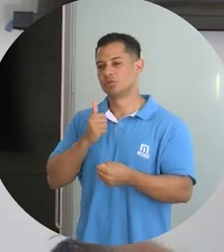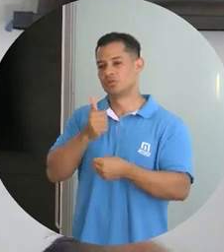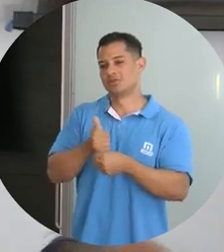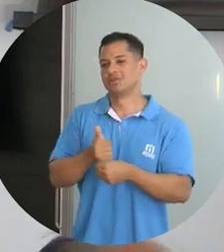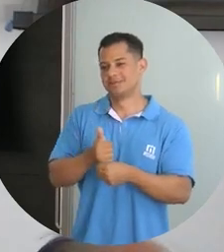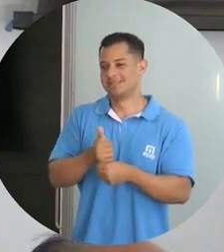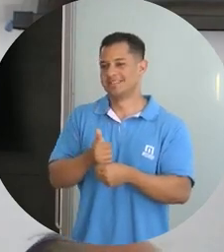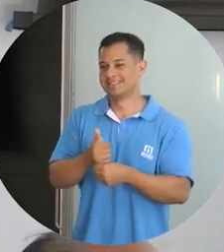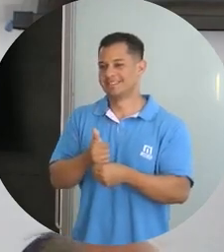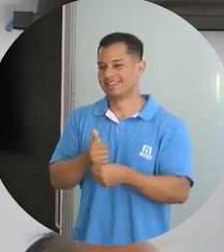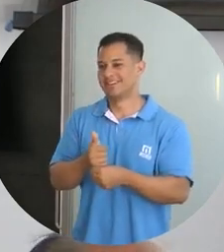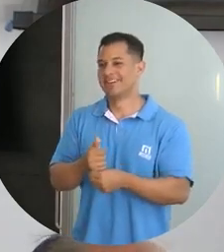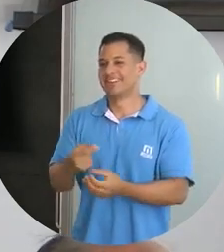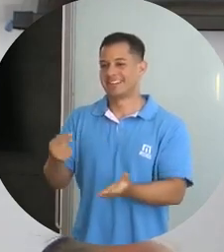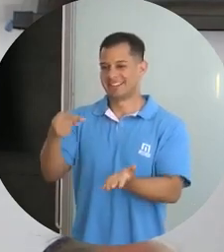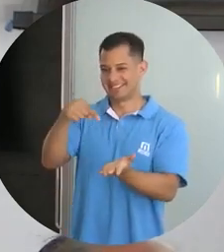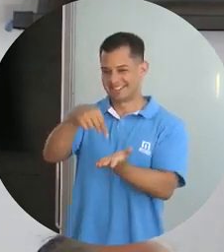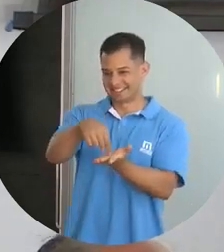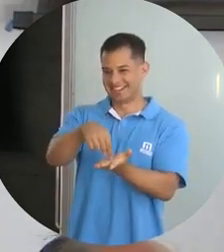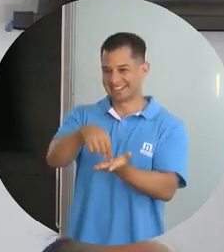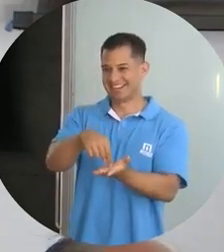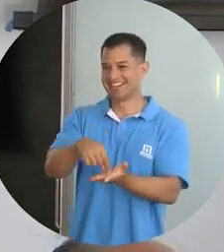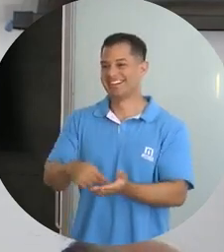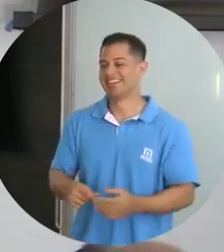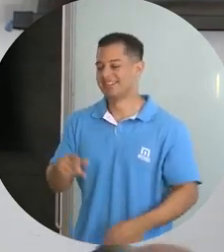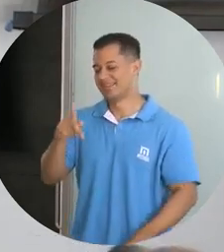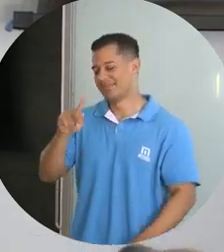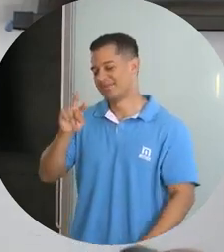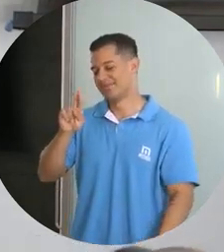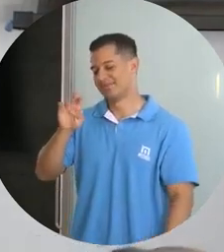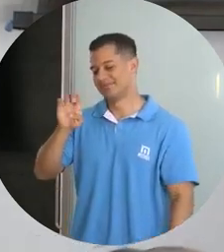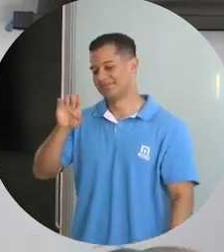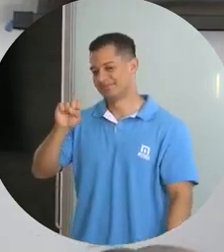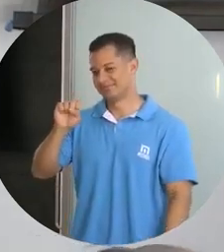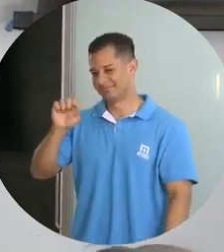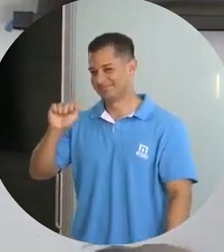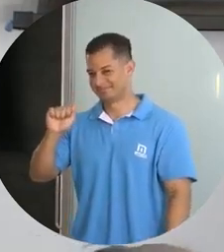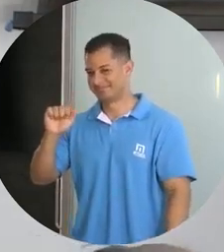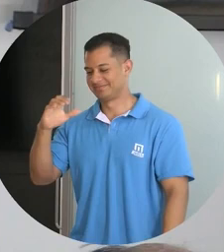da estaca por pressa-ancoragem, até por questão